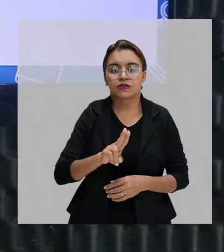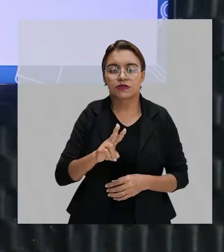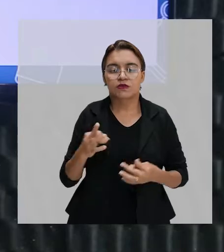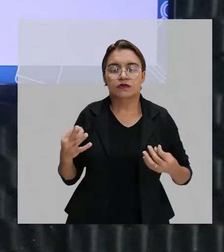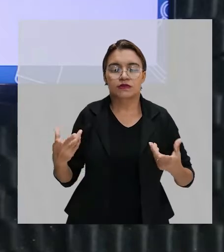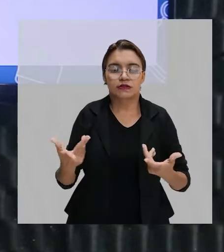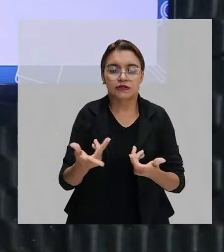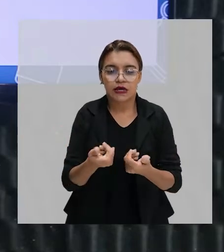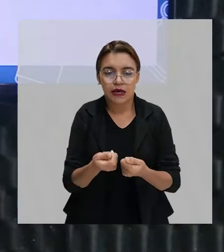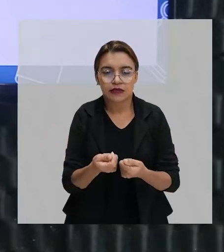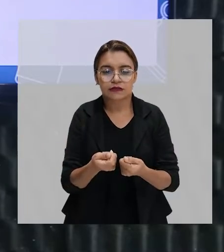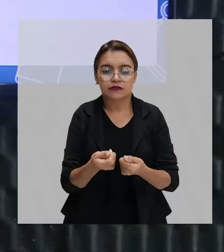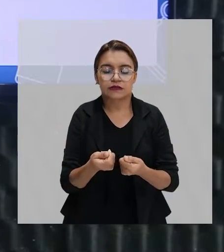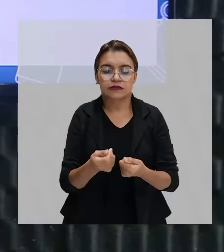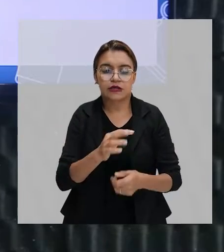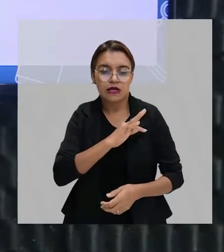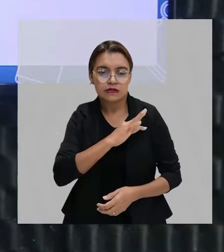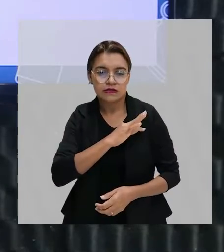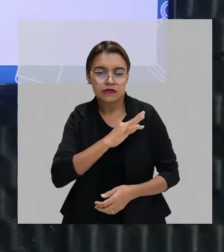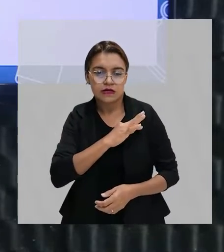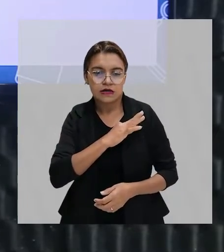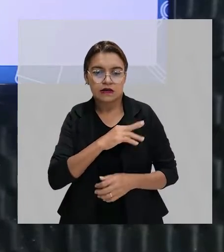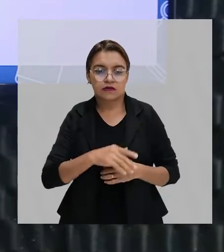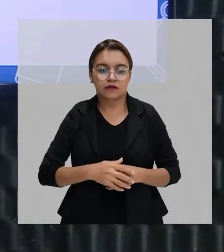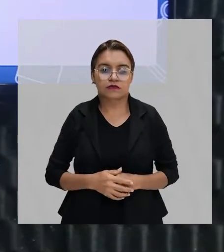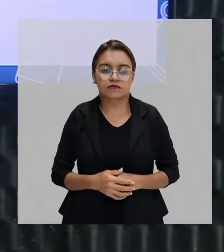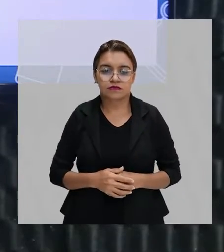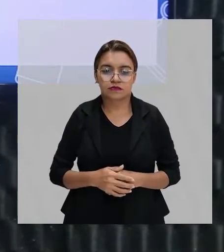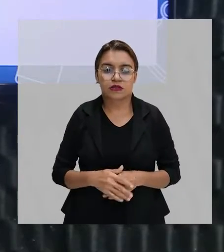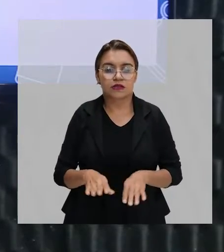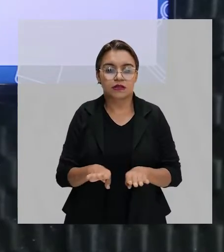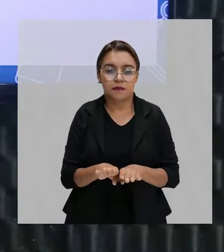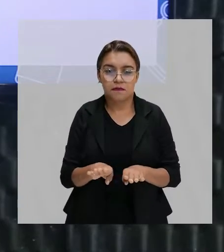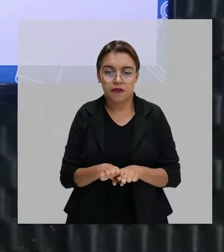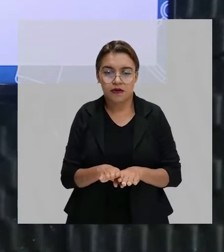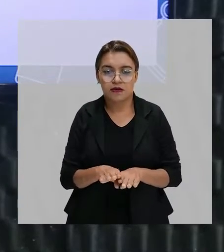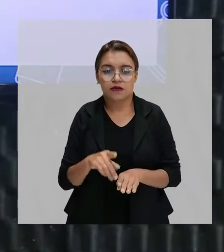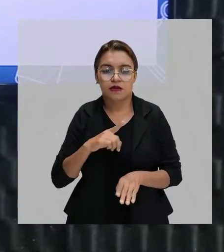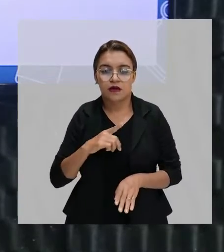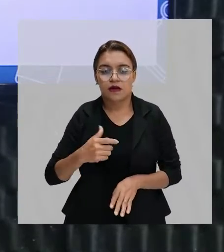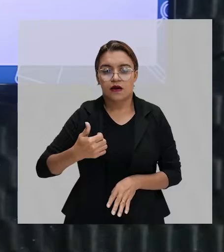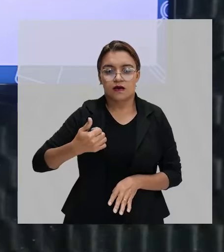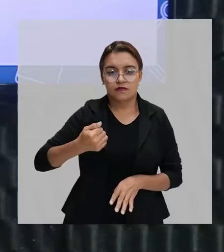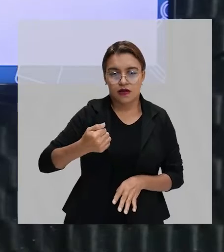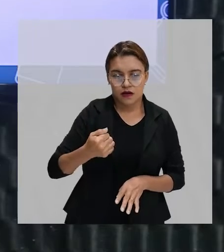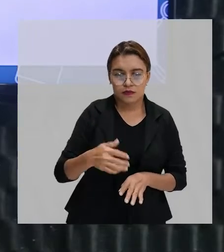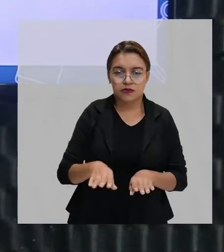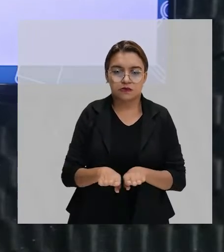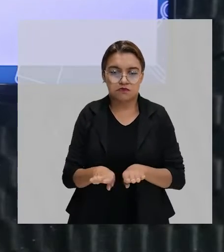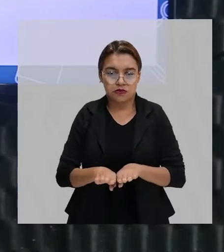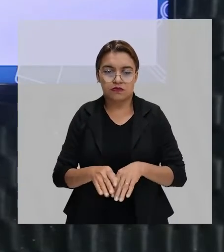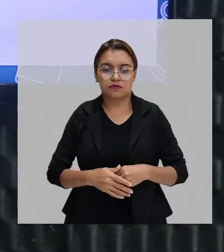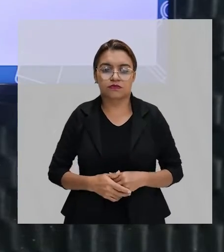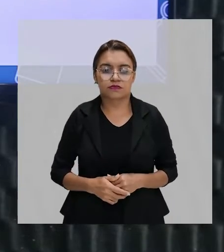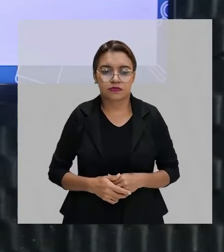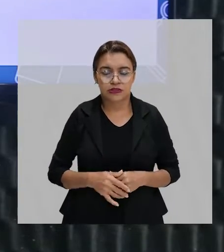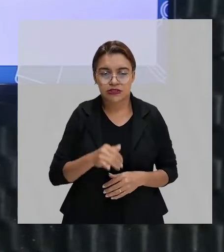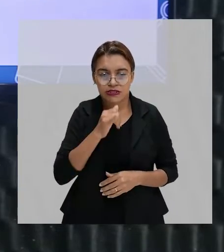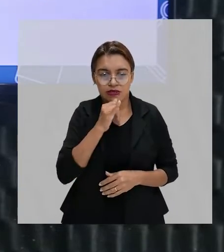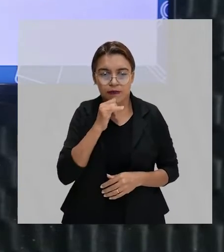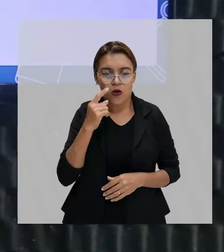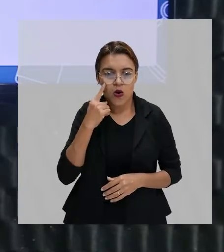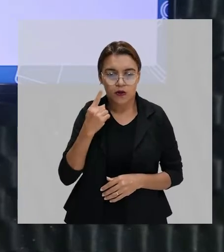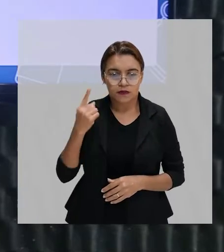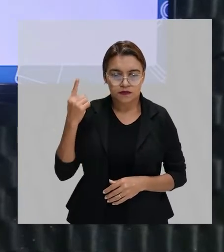ficou maior poder ofensivo né tal Valença e também de armas algumas Artes A exemplo do